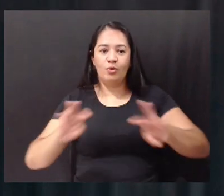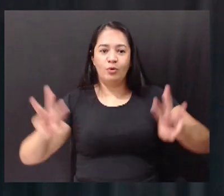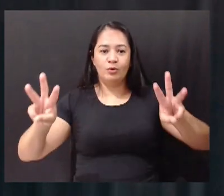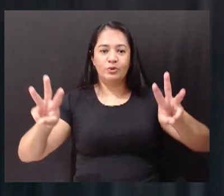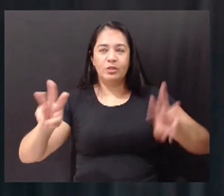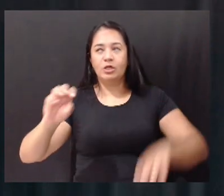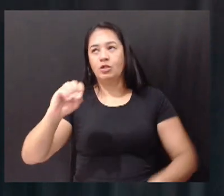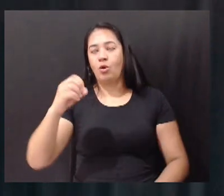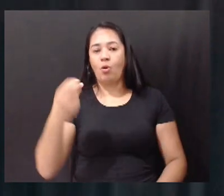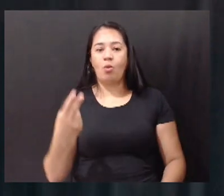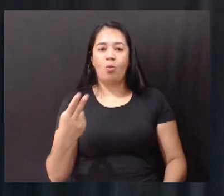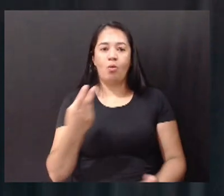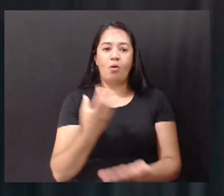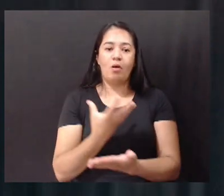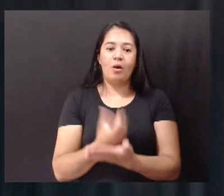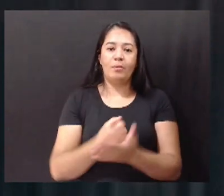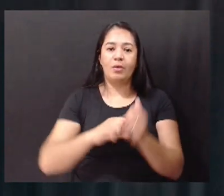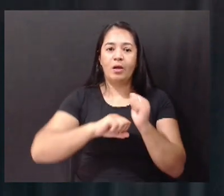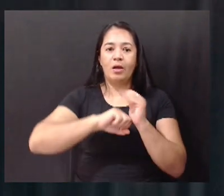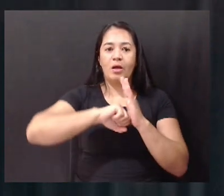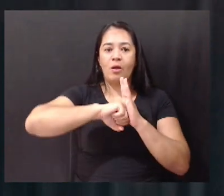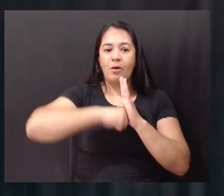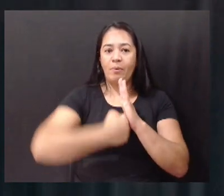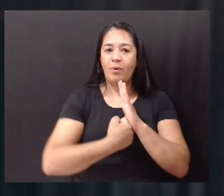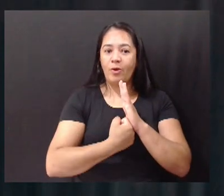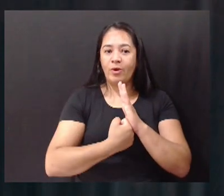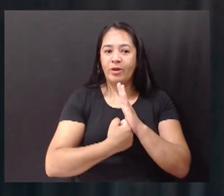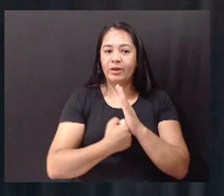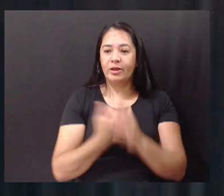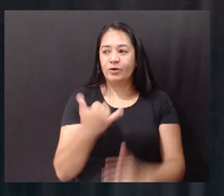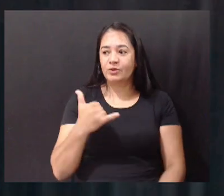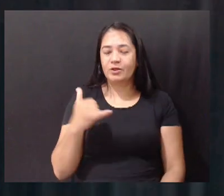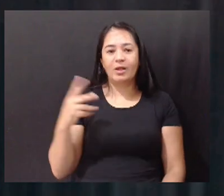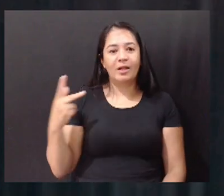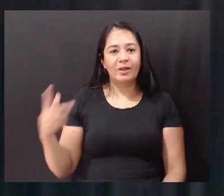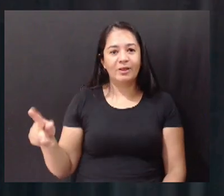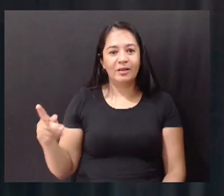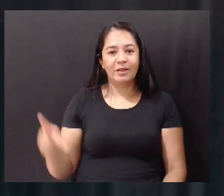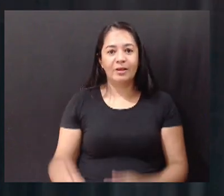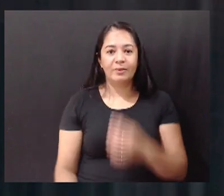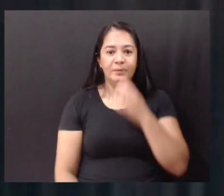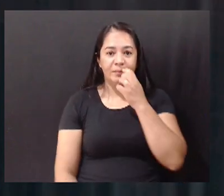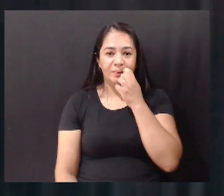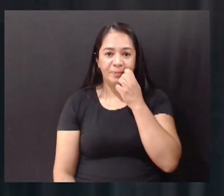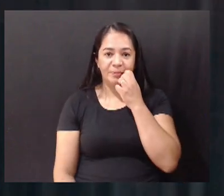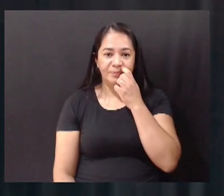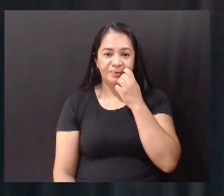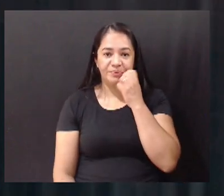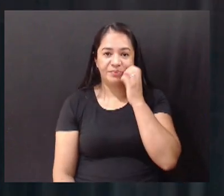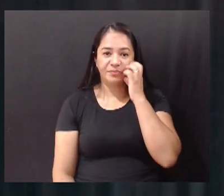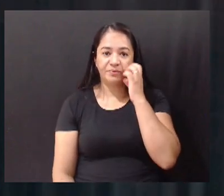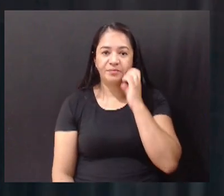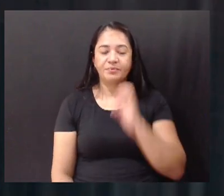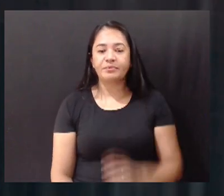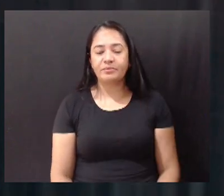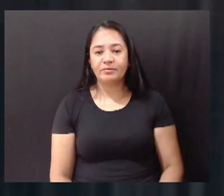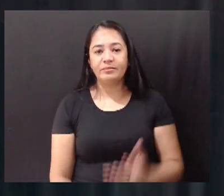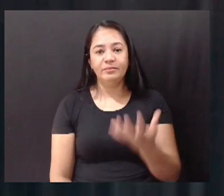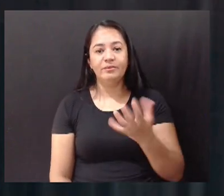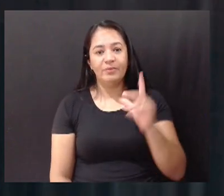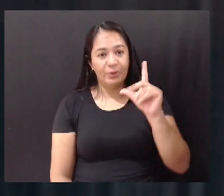aplicativo que bloqueia o próprio celular dele ou algum aplicativo específico que ele deseja diminuir,